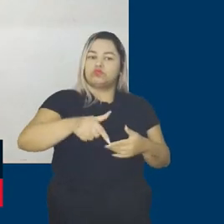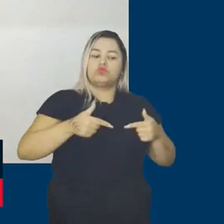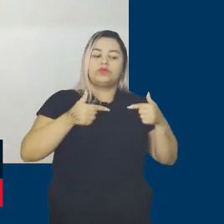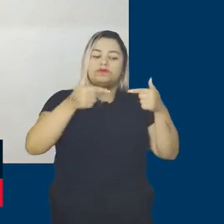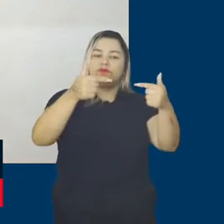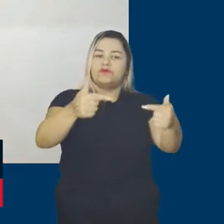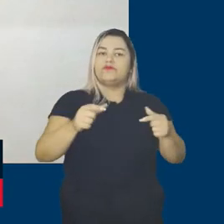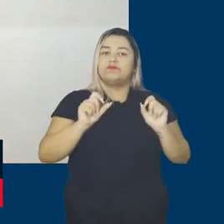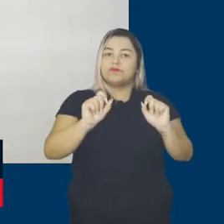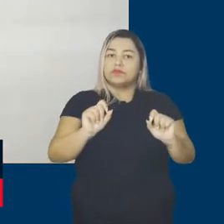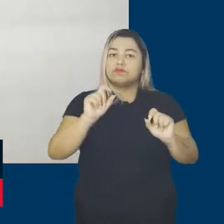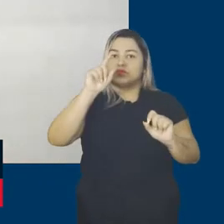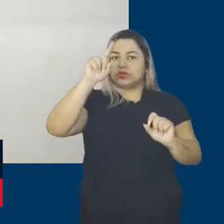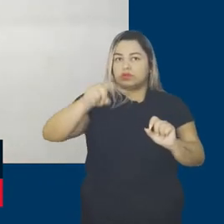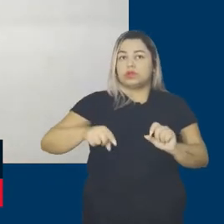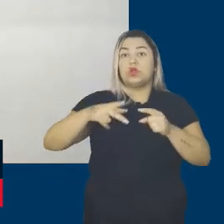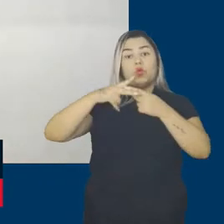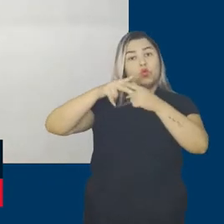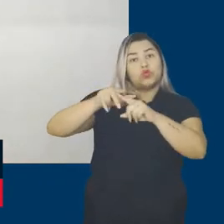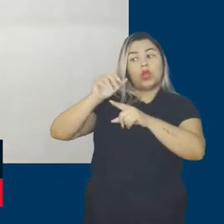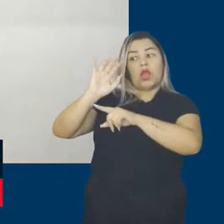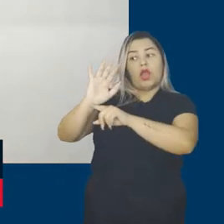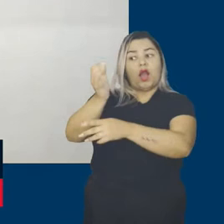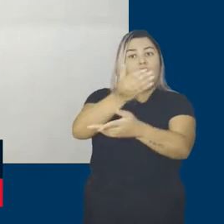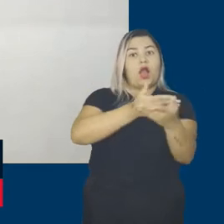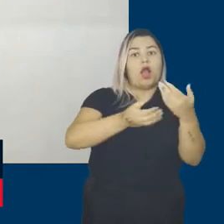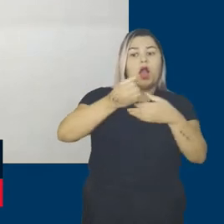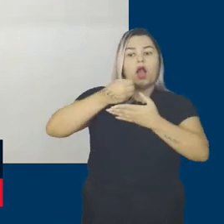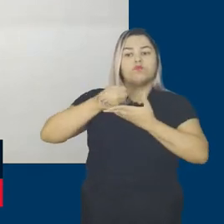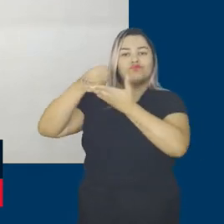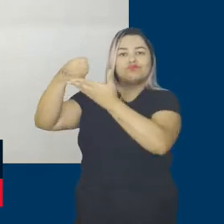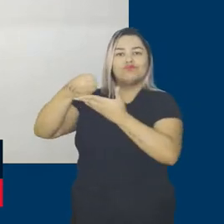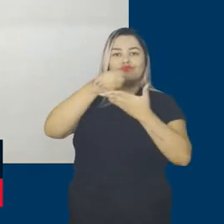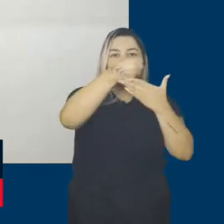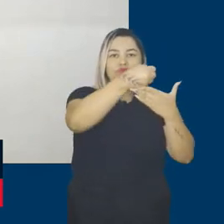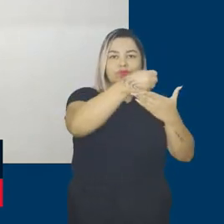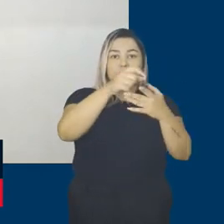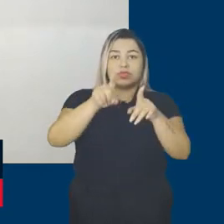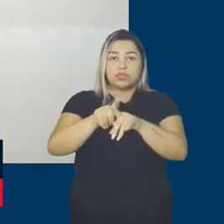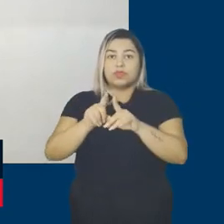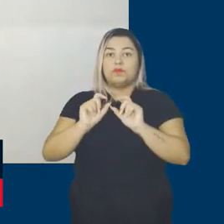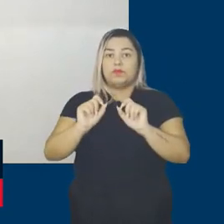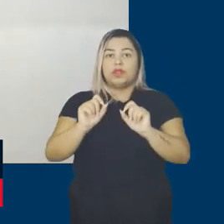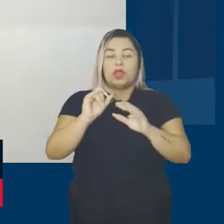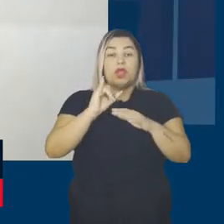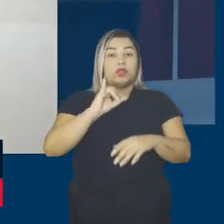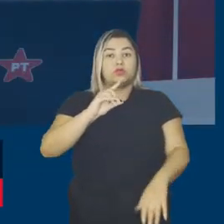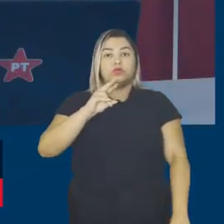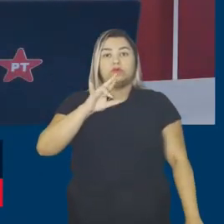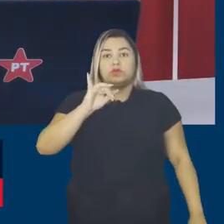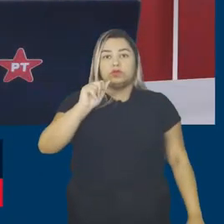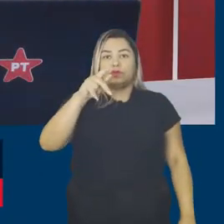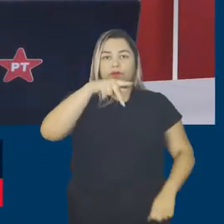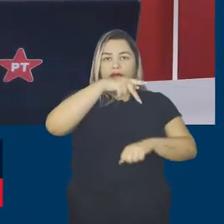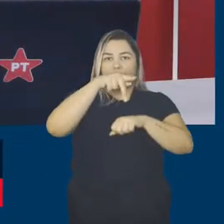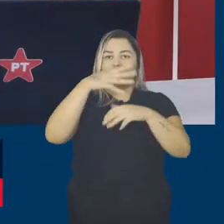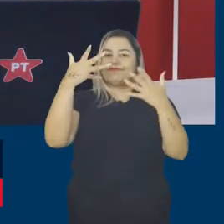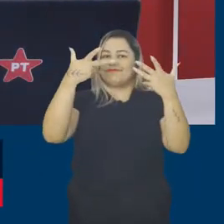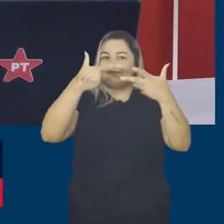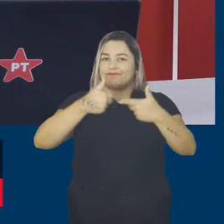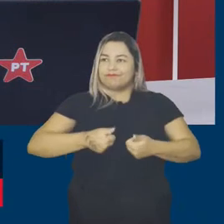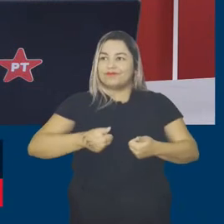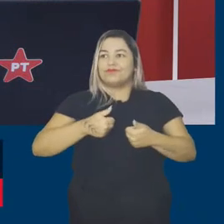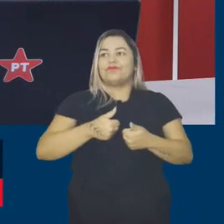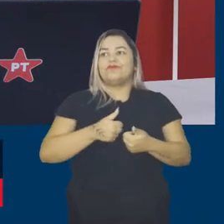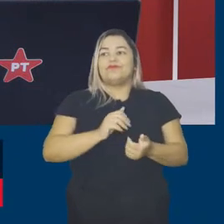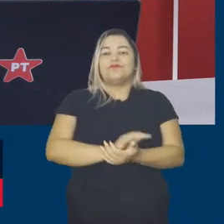que é ser um instrumento de apoio aí à retomada do desenvolvimento e da indústria no país. Maravilha, Arilson Chiorato aqui